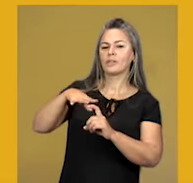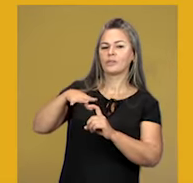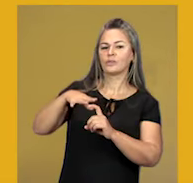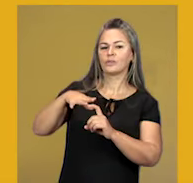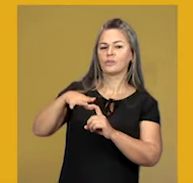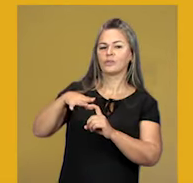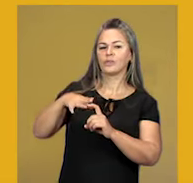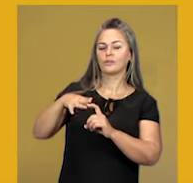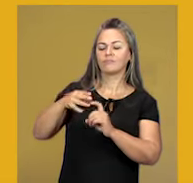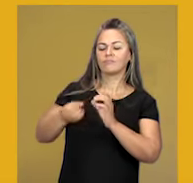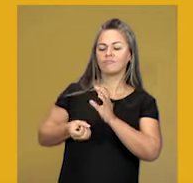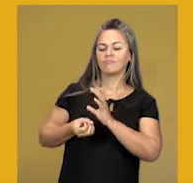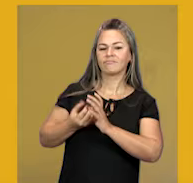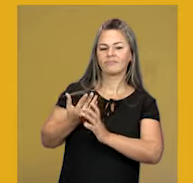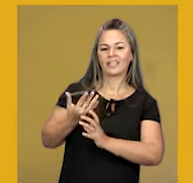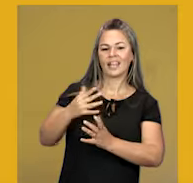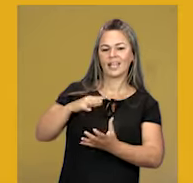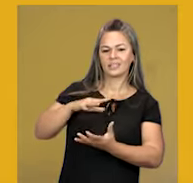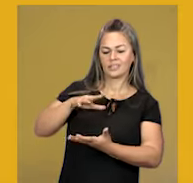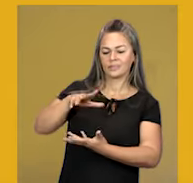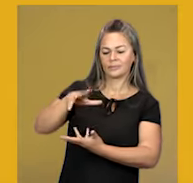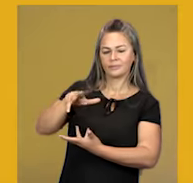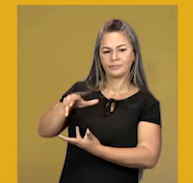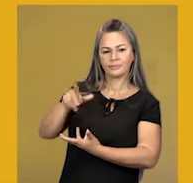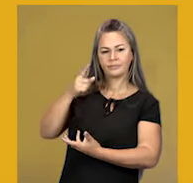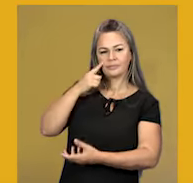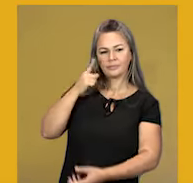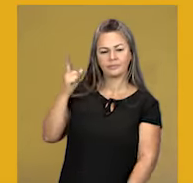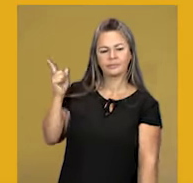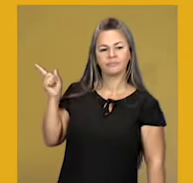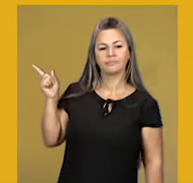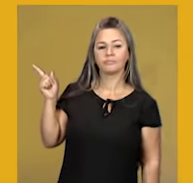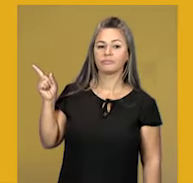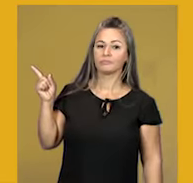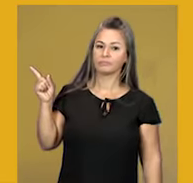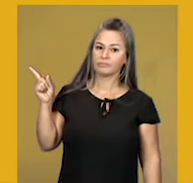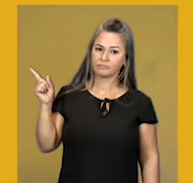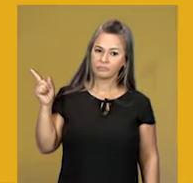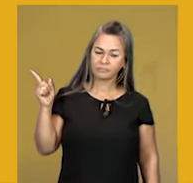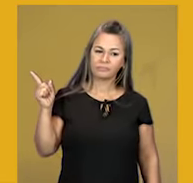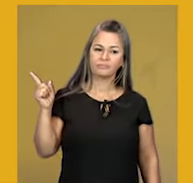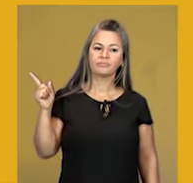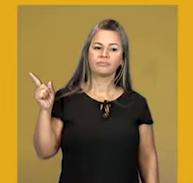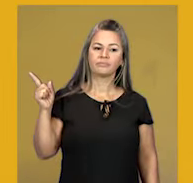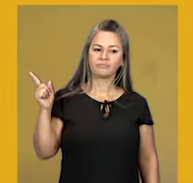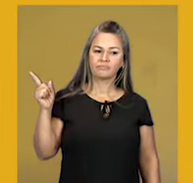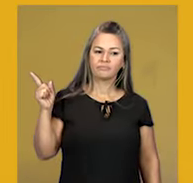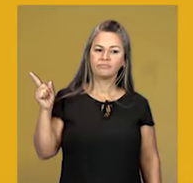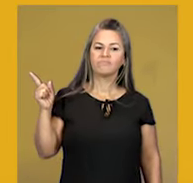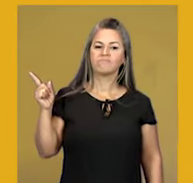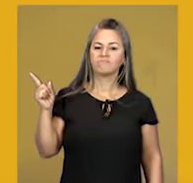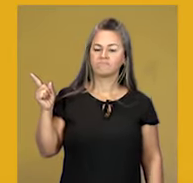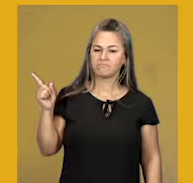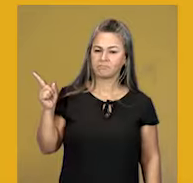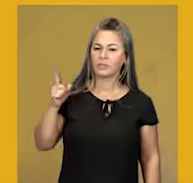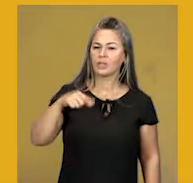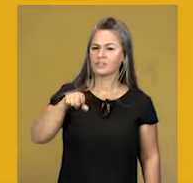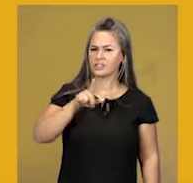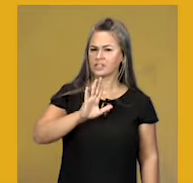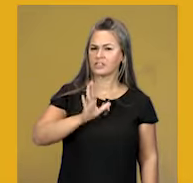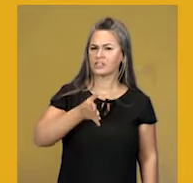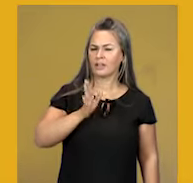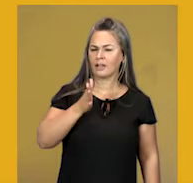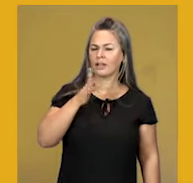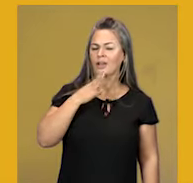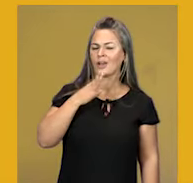coloquei essa imagem? Essa imagem, ela remete a um mito de criação que muita gente aqui já ouviu